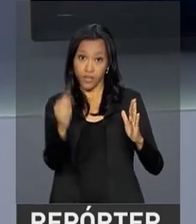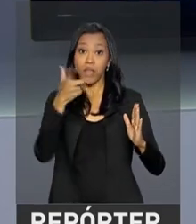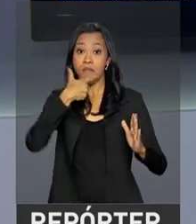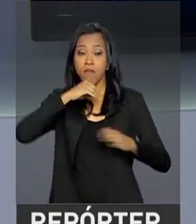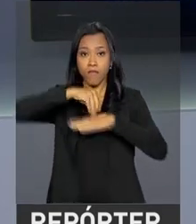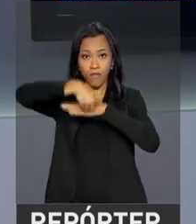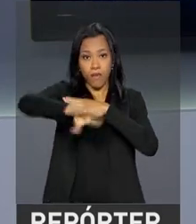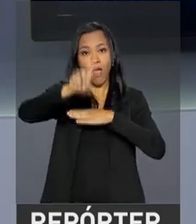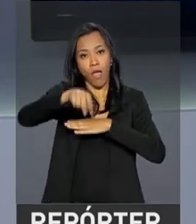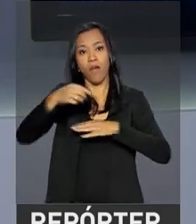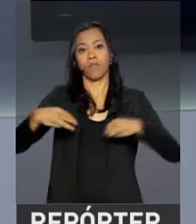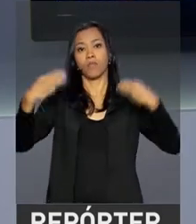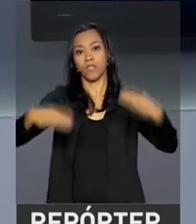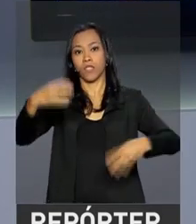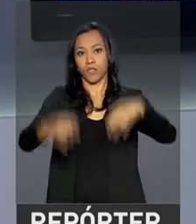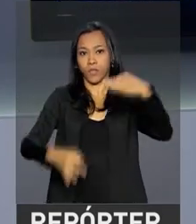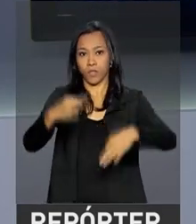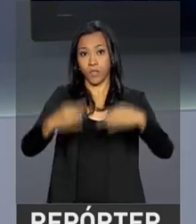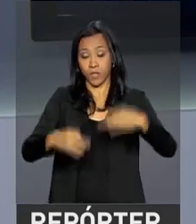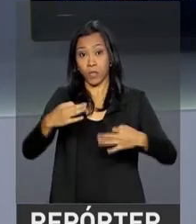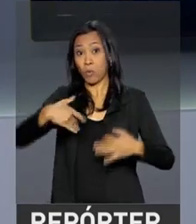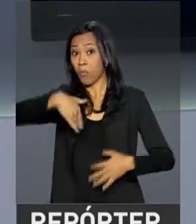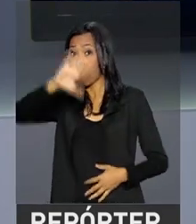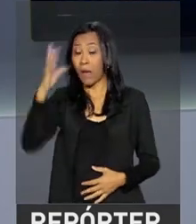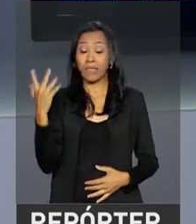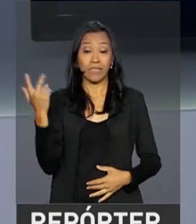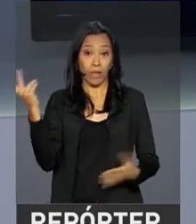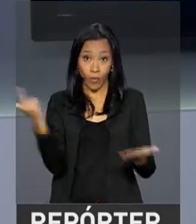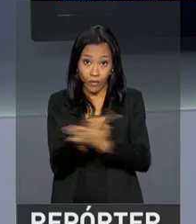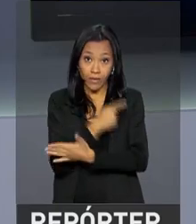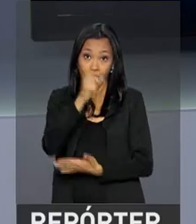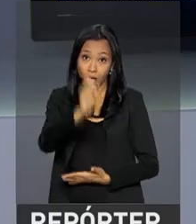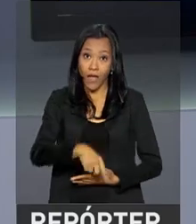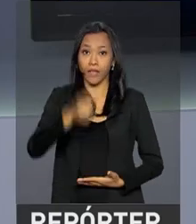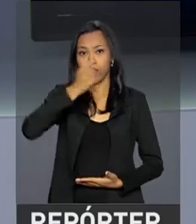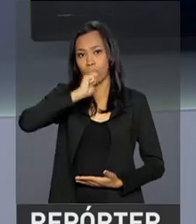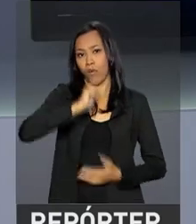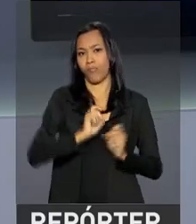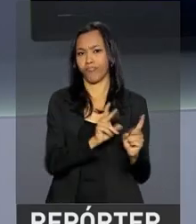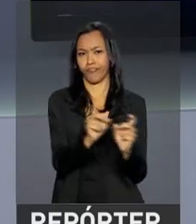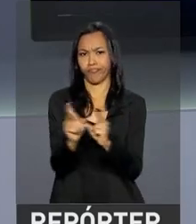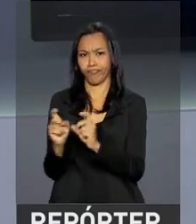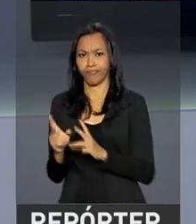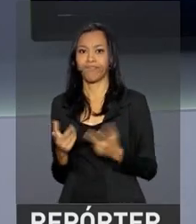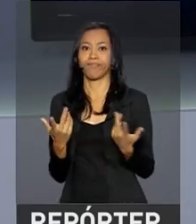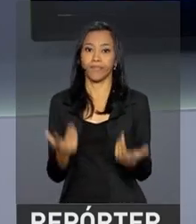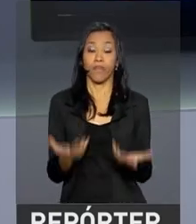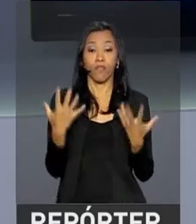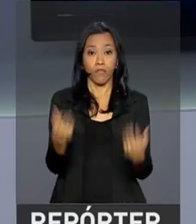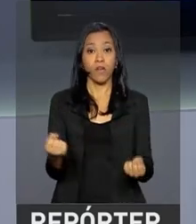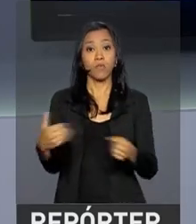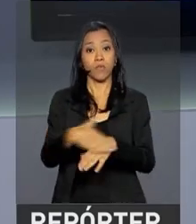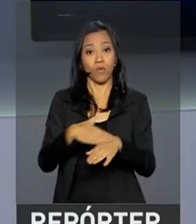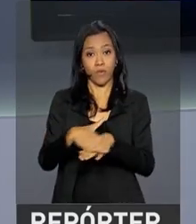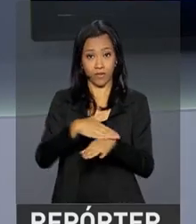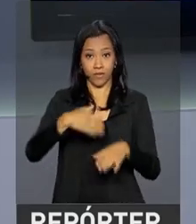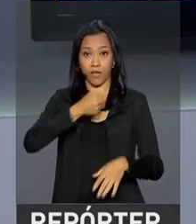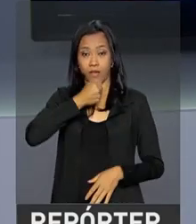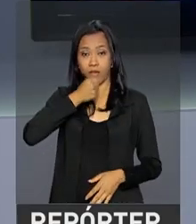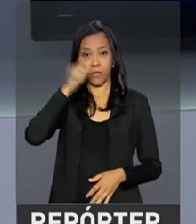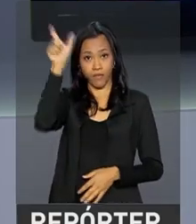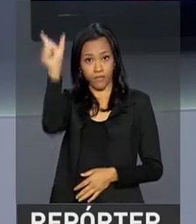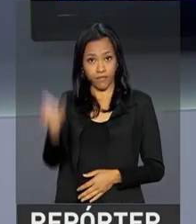mais comum é o tráfico internacional de drogas. E nós vamos conversar ao vivo sobre esse assunto com a repórter Mara Kenup. Mara.